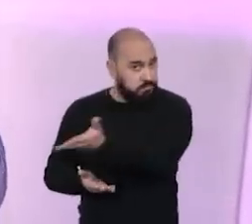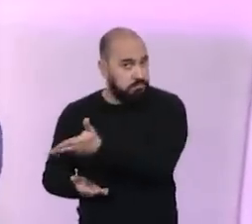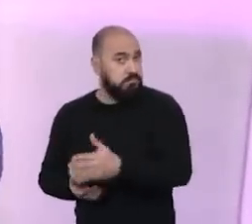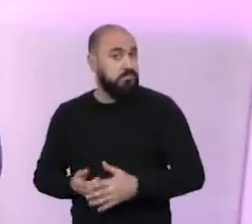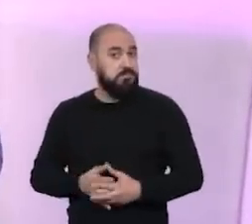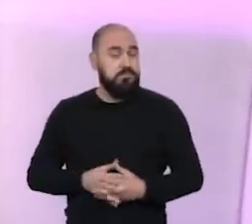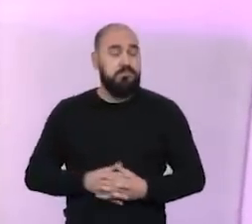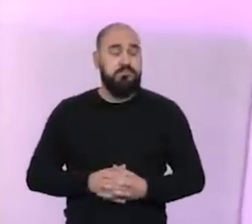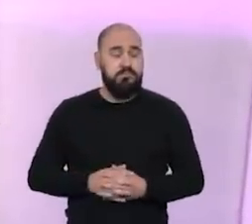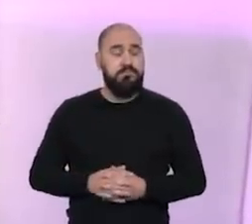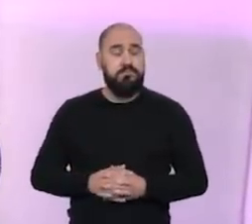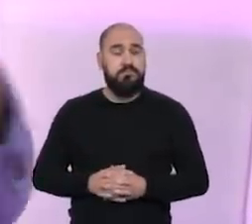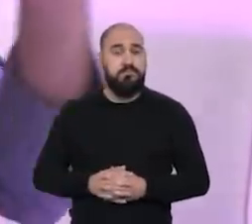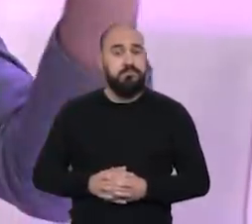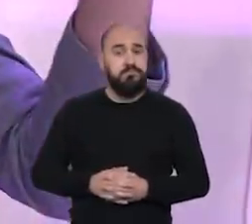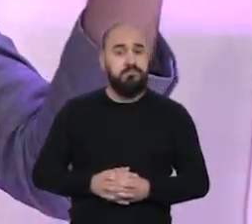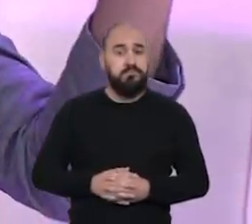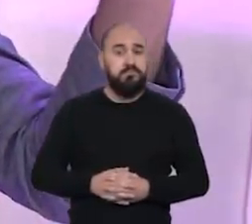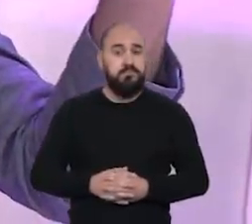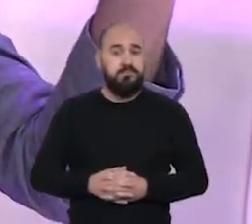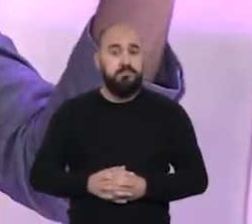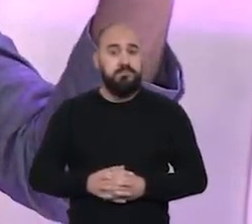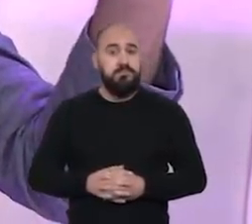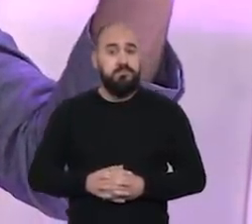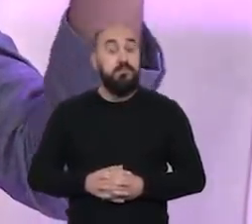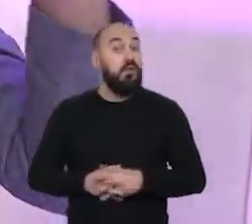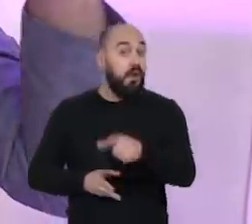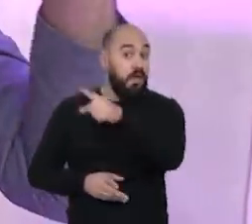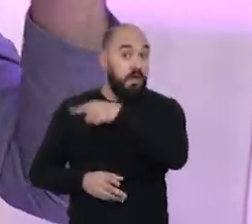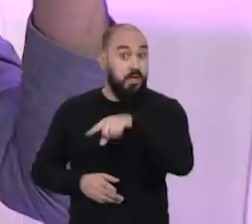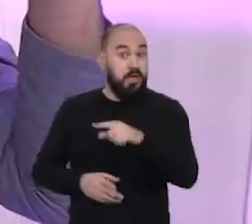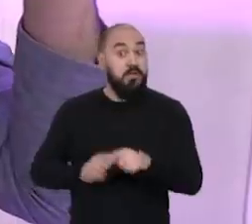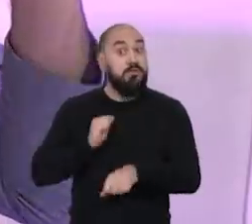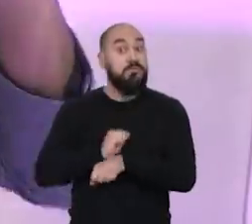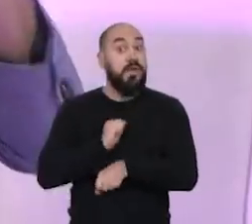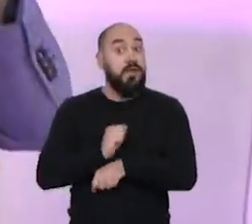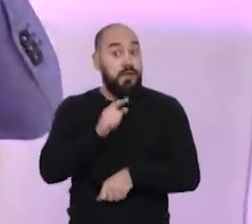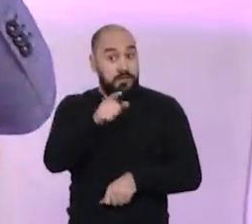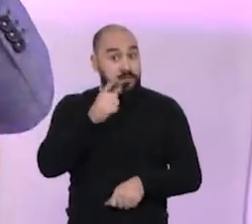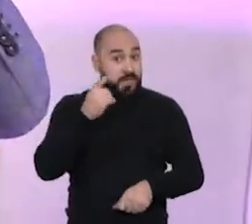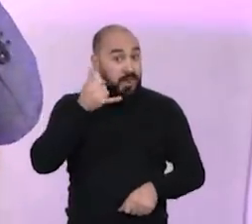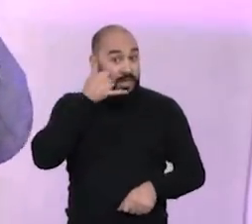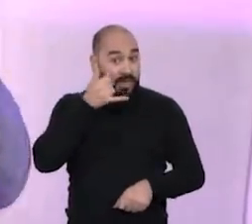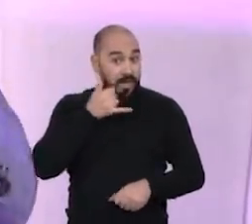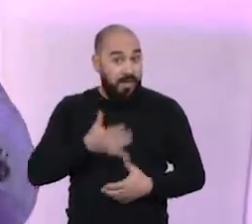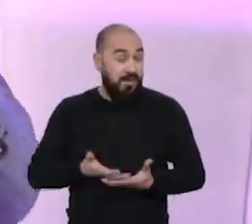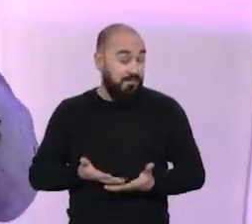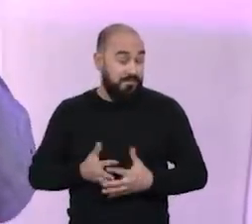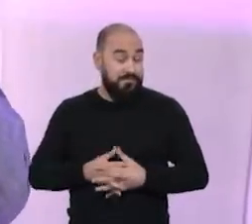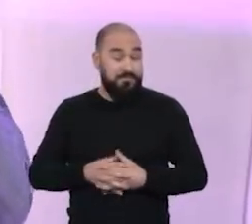0-12-21-27-3121. Vou repetir mais uma vez para você. O povo aqui está esperando a sua ligação. Tem uma torcida aqui para você.